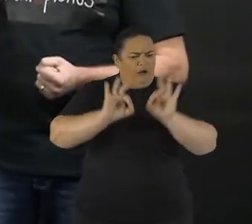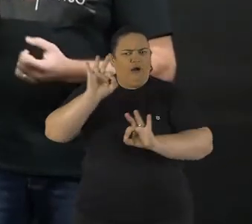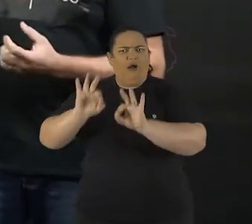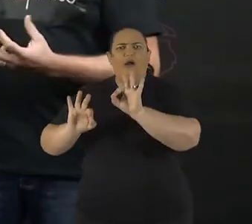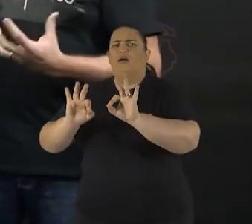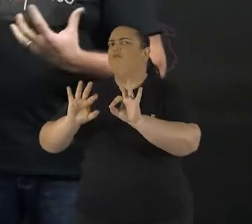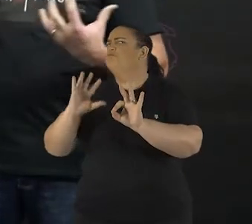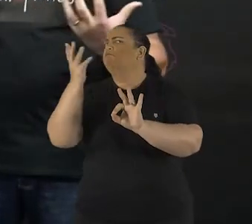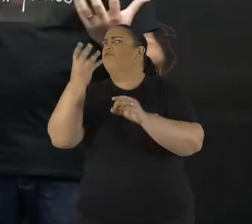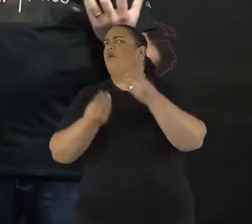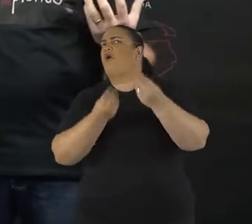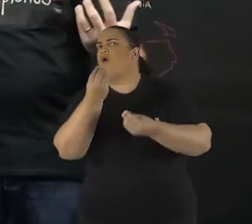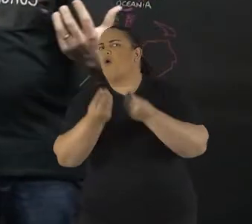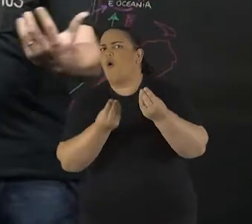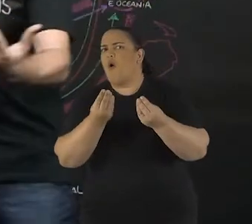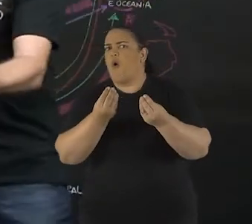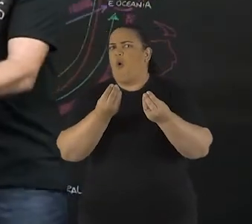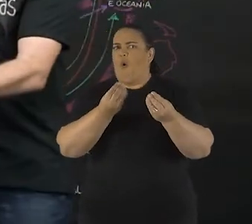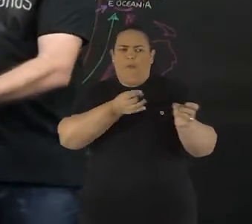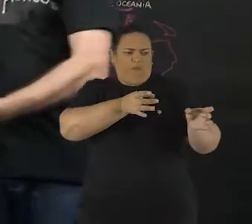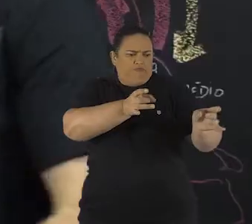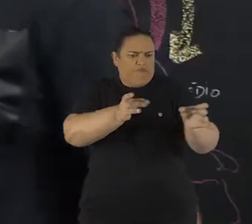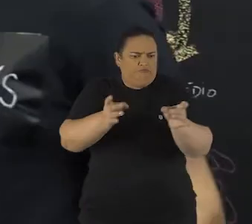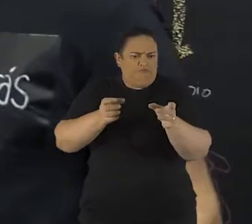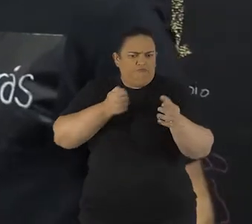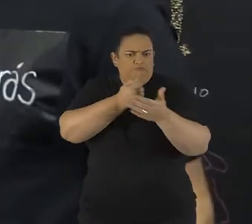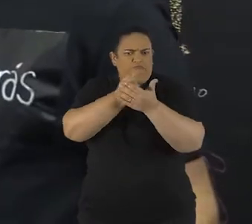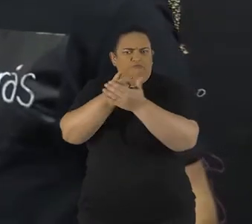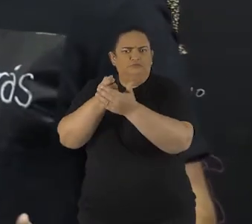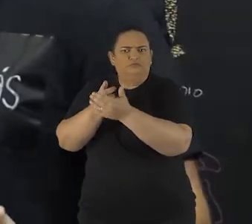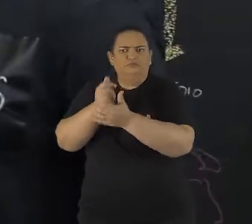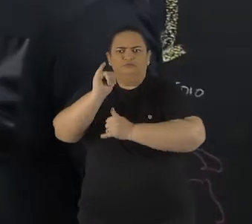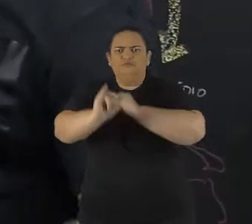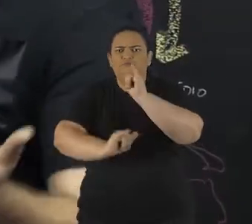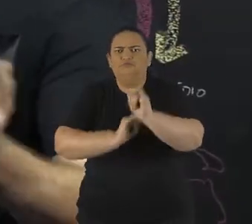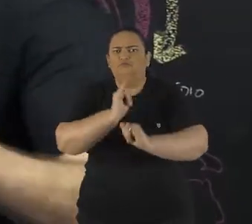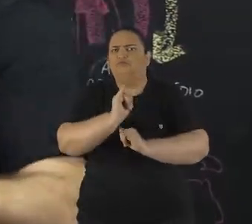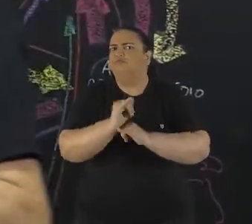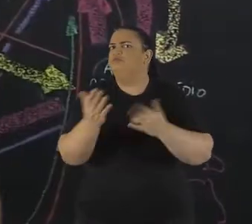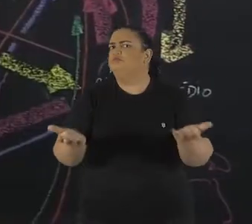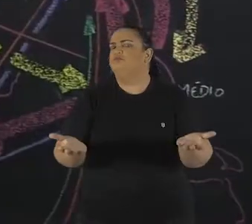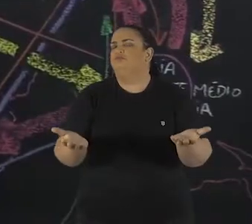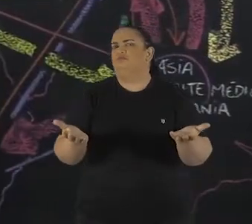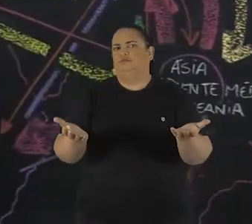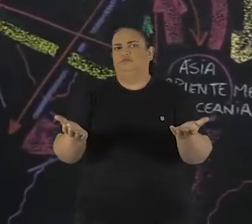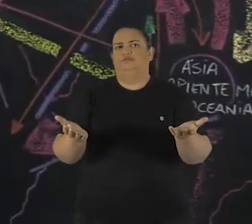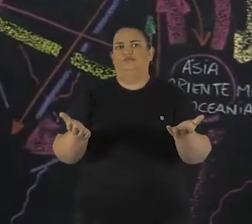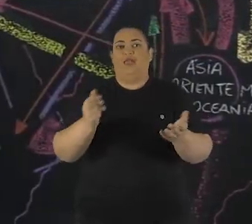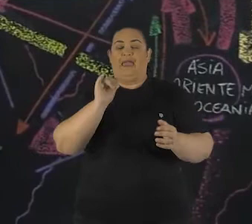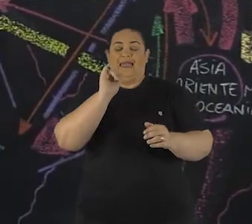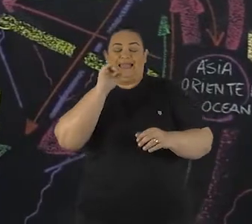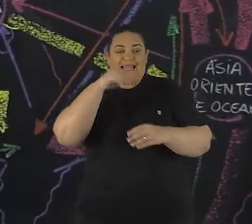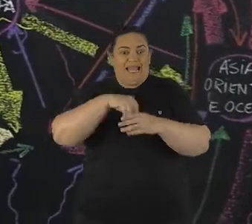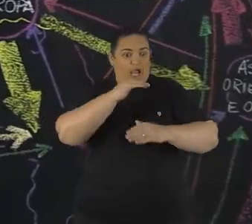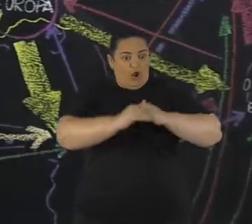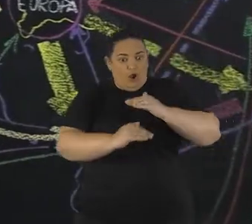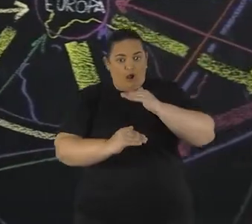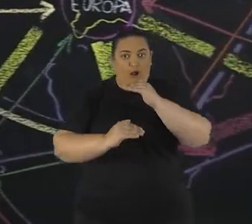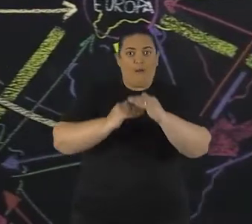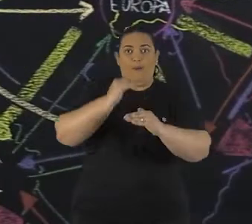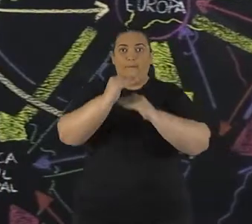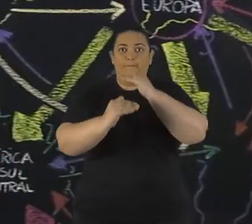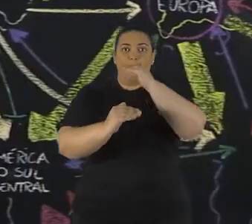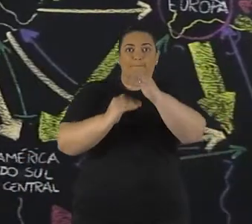que está acontecendo esse comércio internacional? Um dos grandes processos de desenvolvimento aí